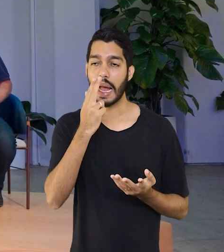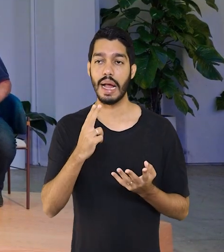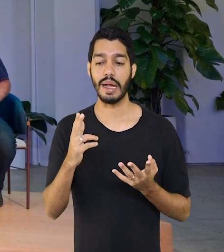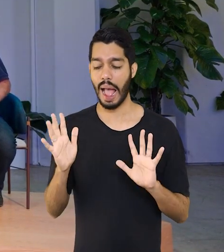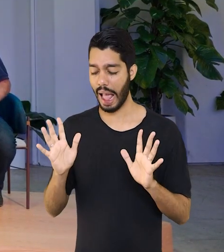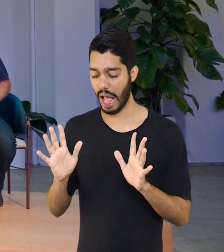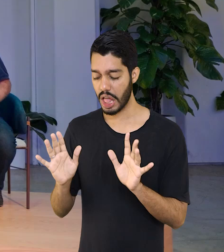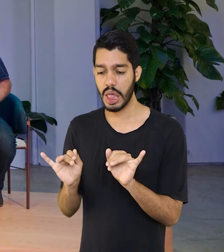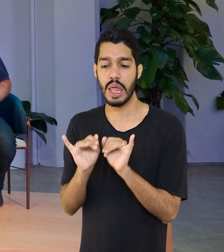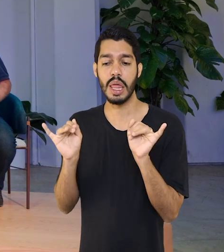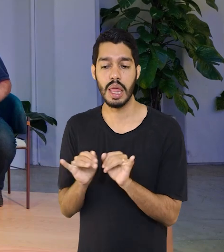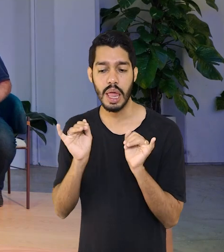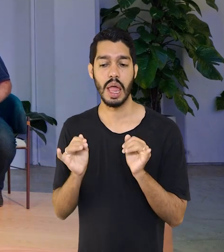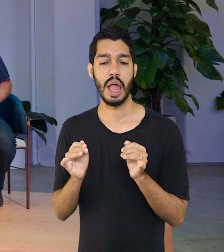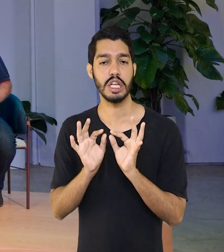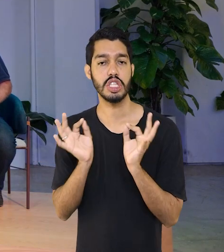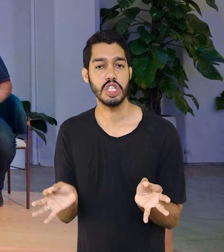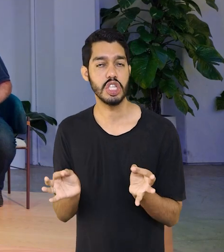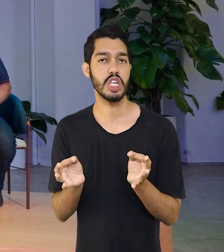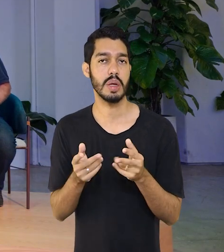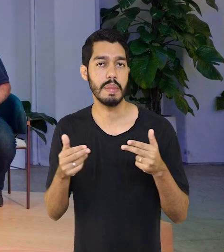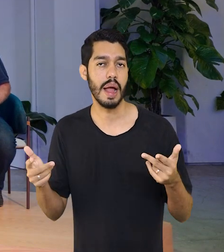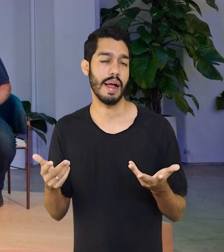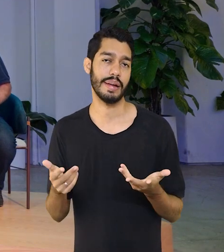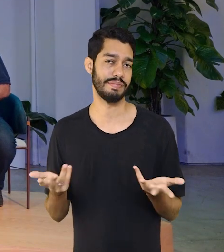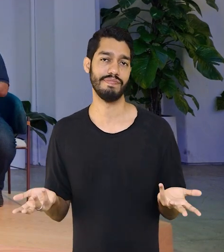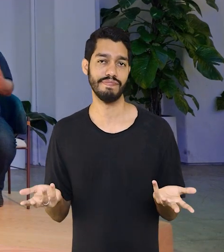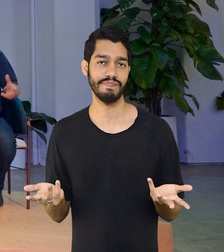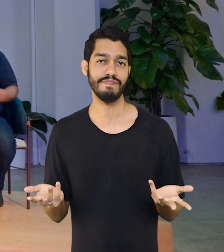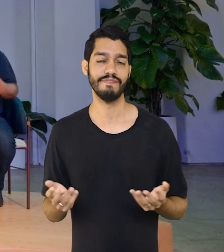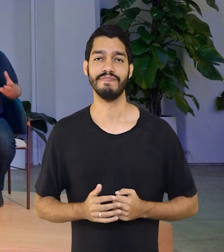trivial. Os desafios climáticos globais em 10 minutos.